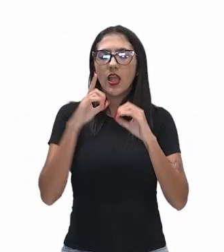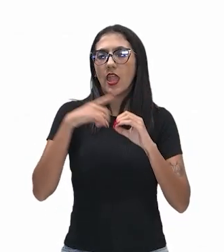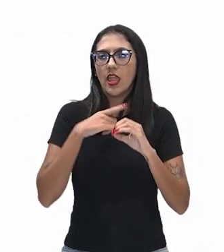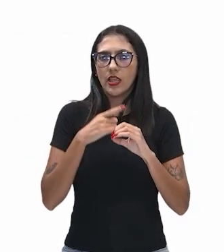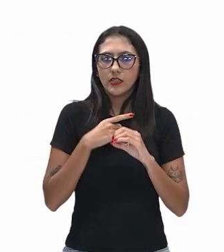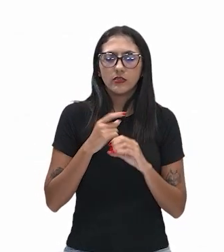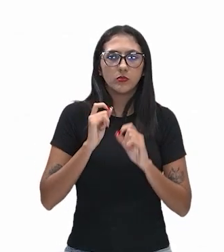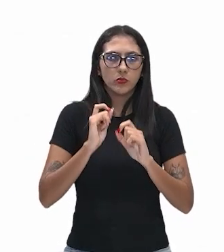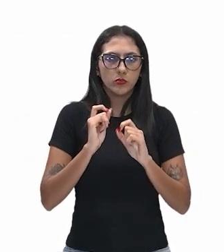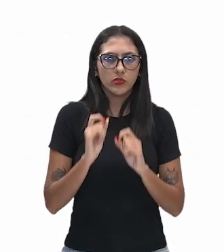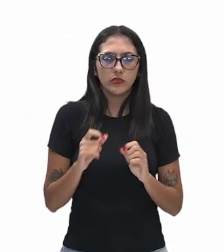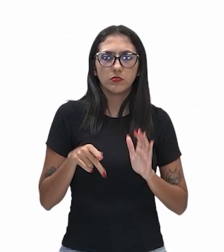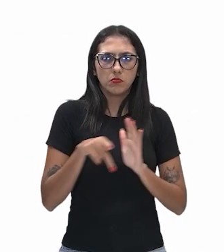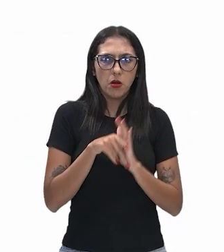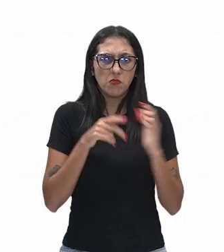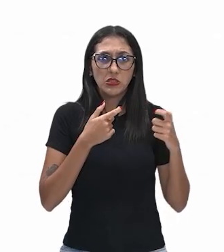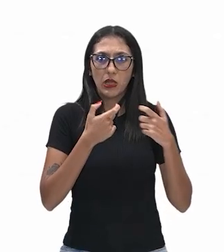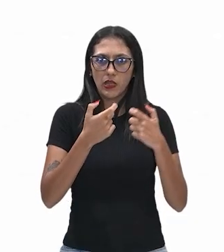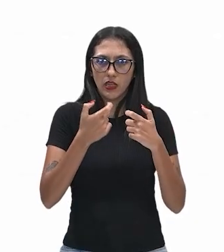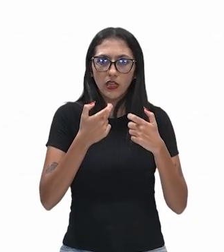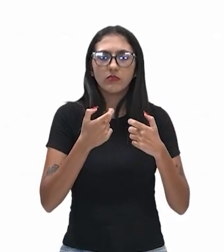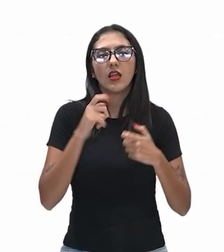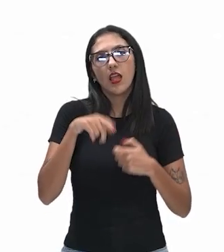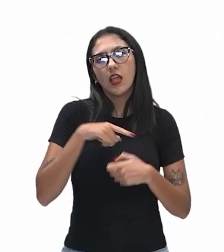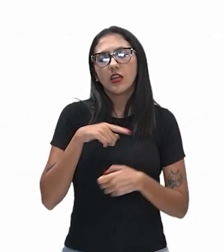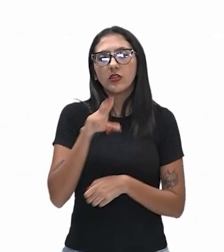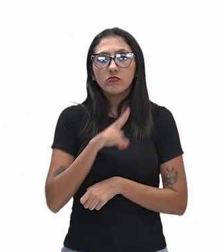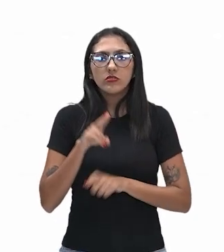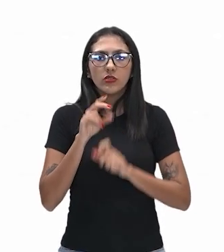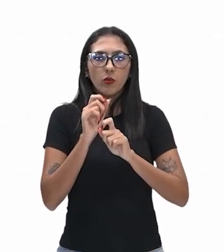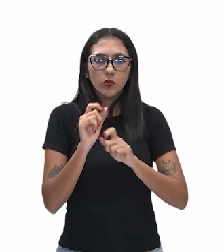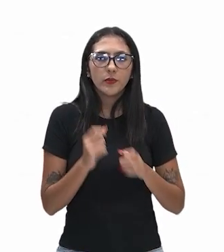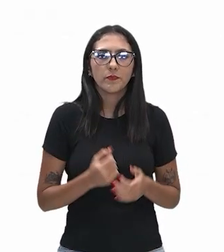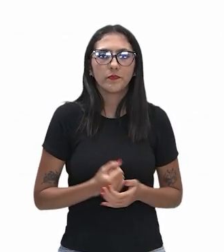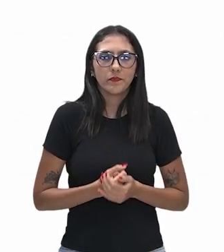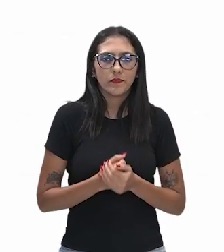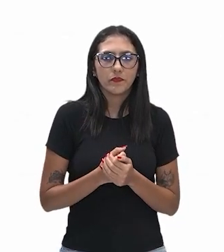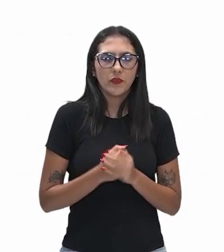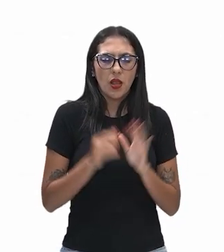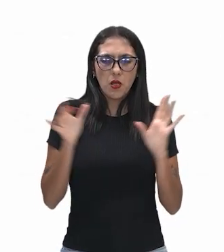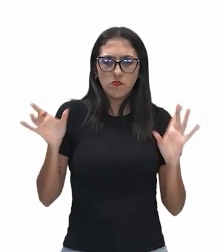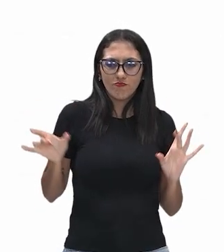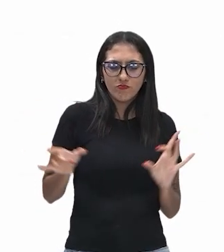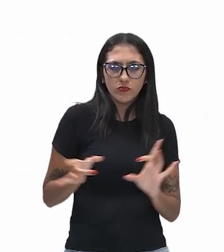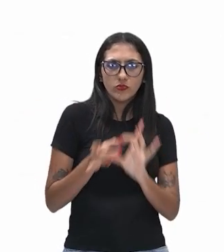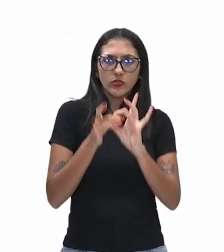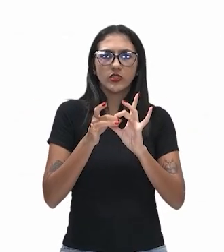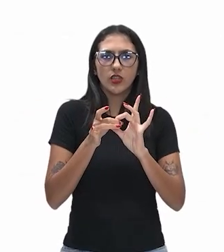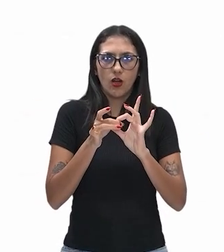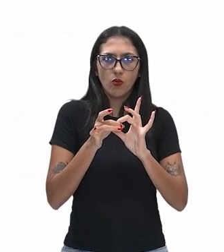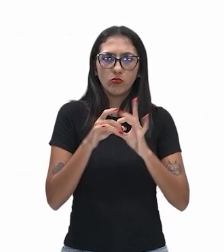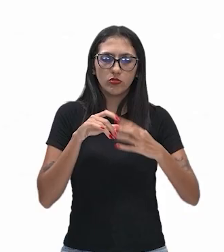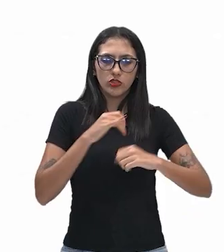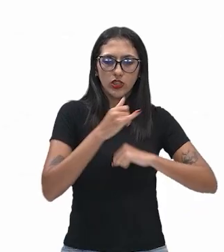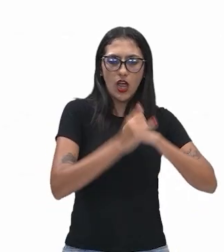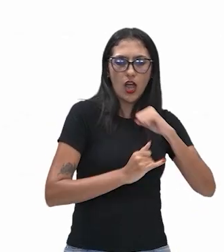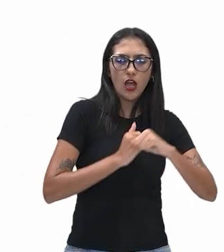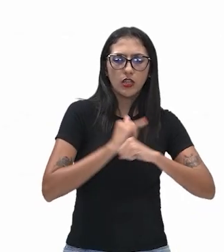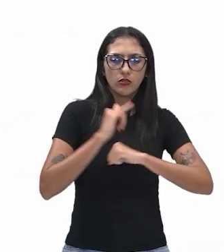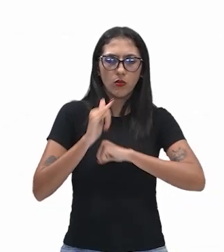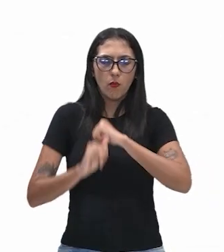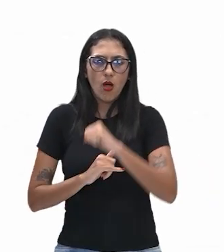um dispositivo explosivo que vai utilizar fissão ou fusão nuclear para liberar